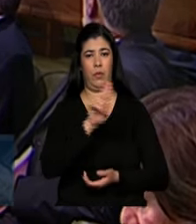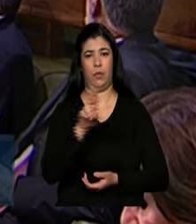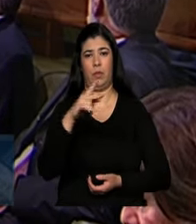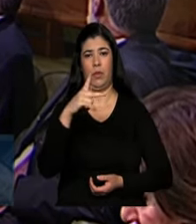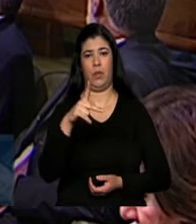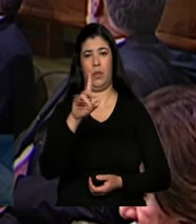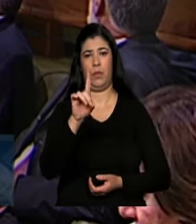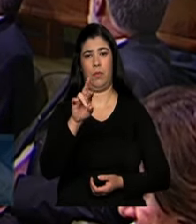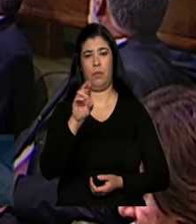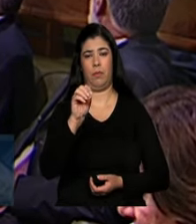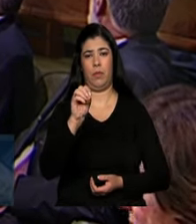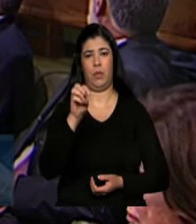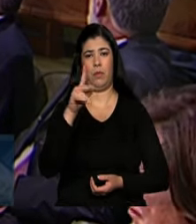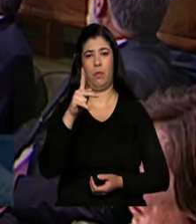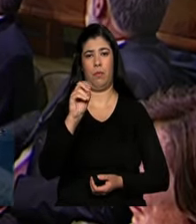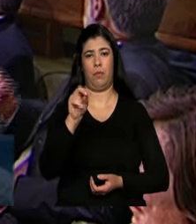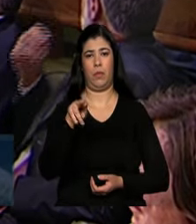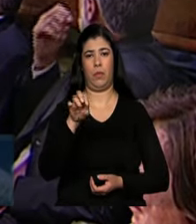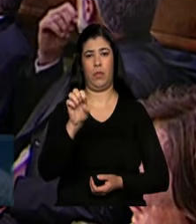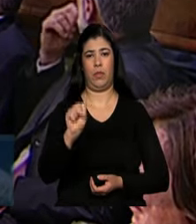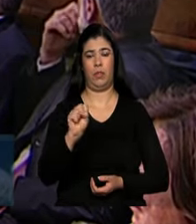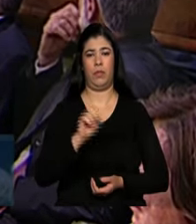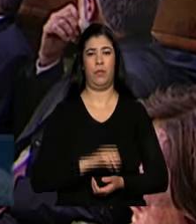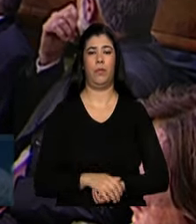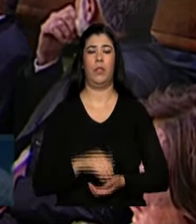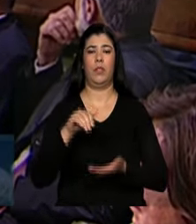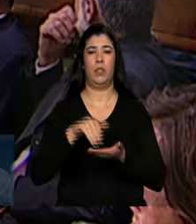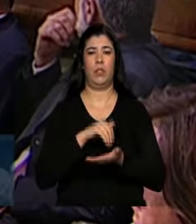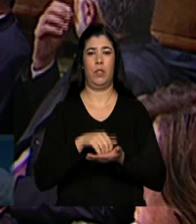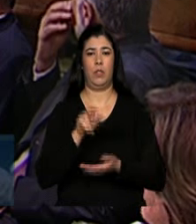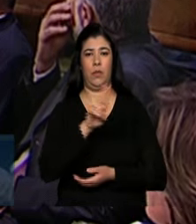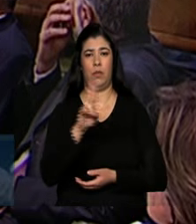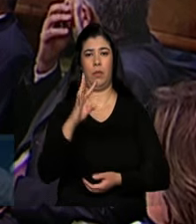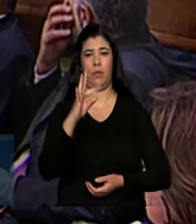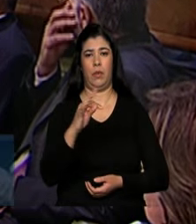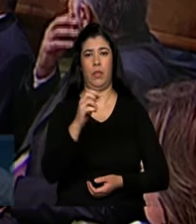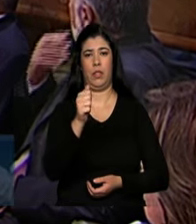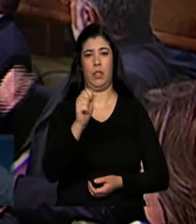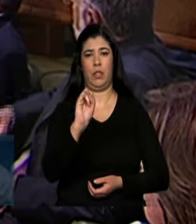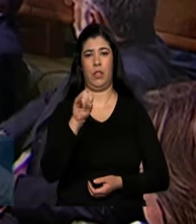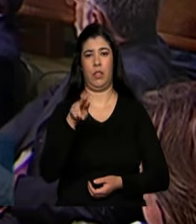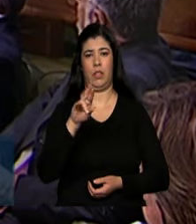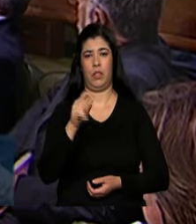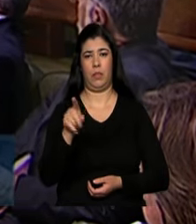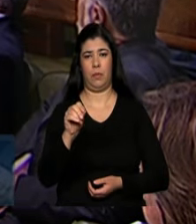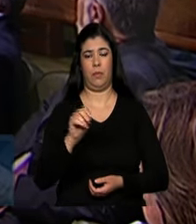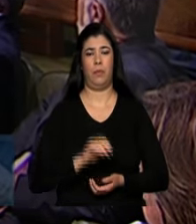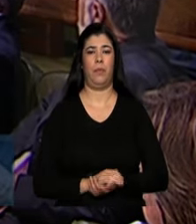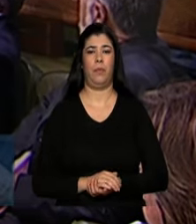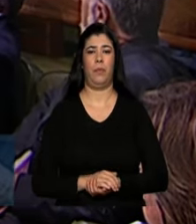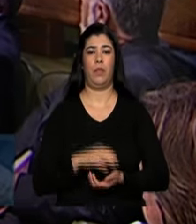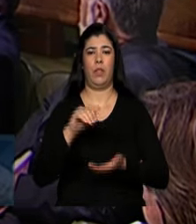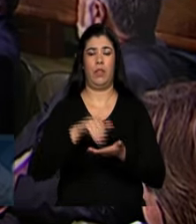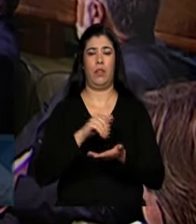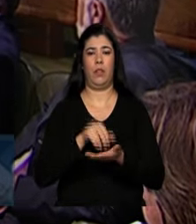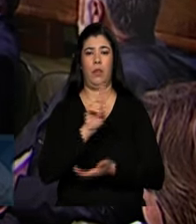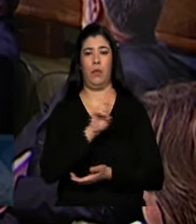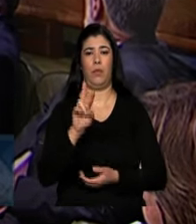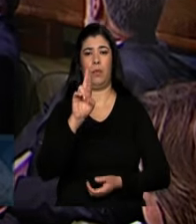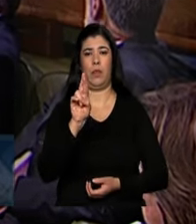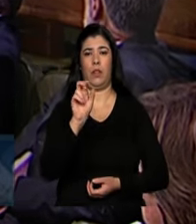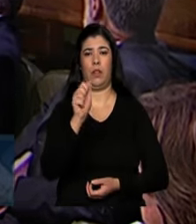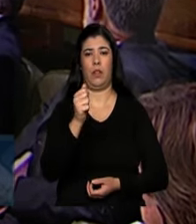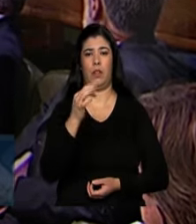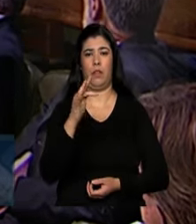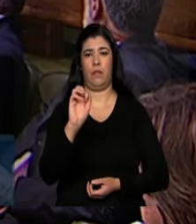Pedro Mariano Martins Pontes, secretário Tainã Leite Novaes, secretário Rafael